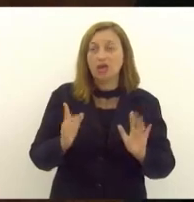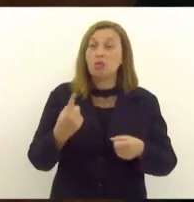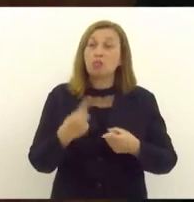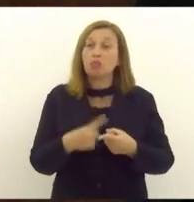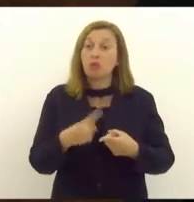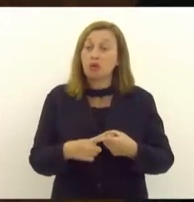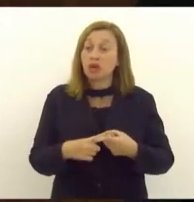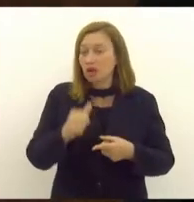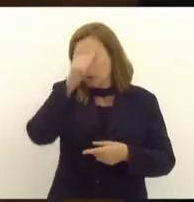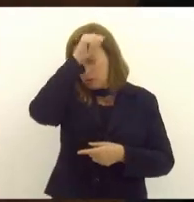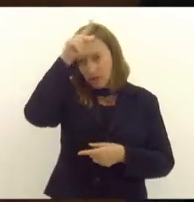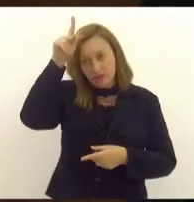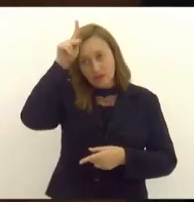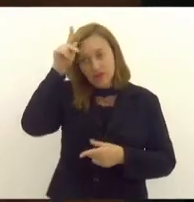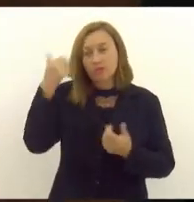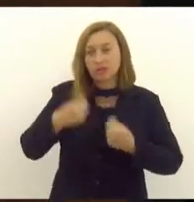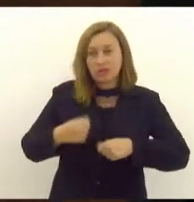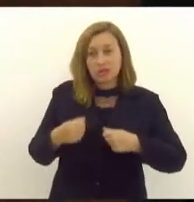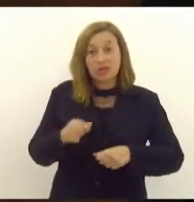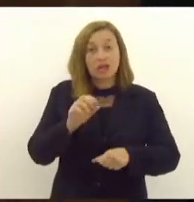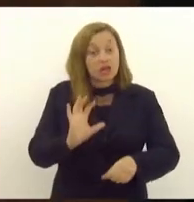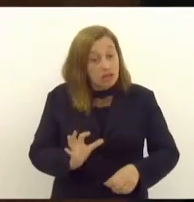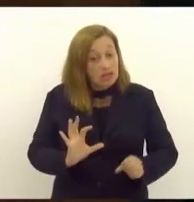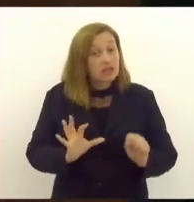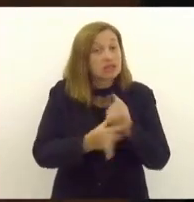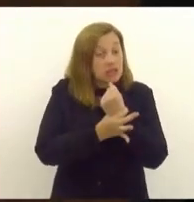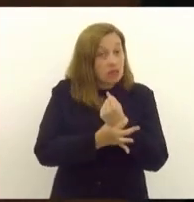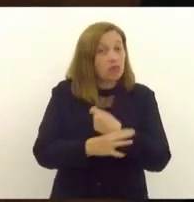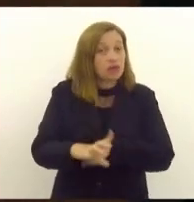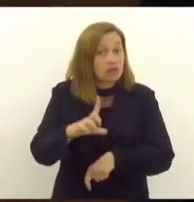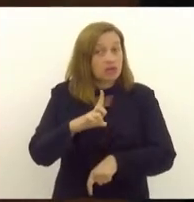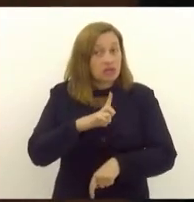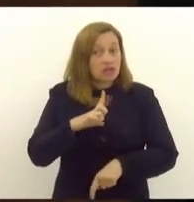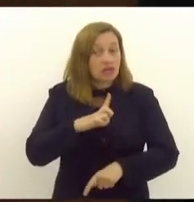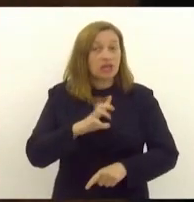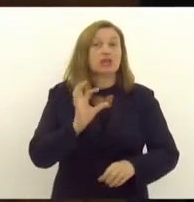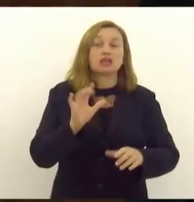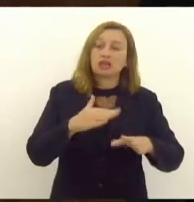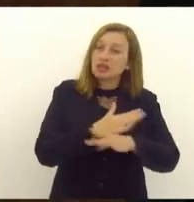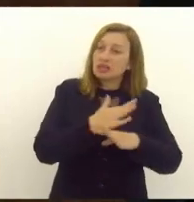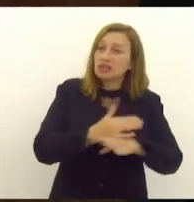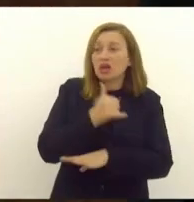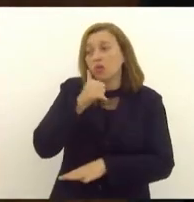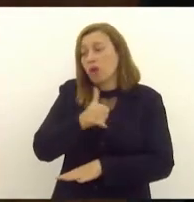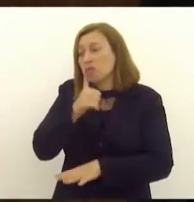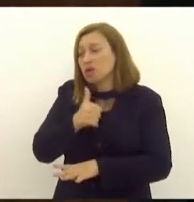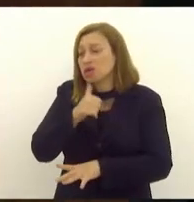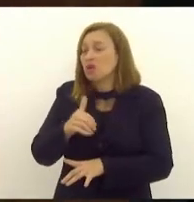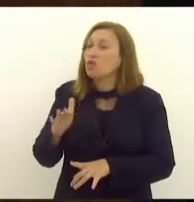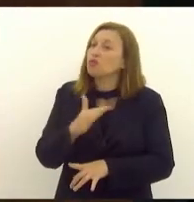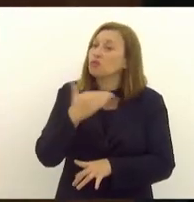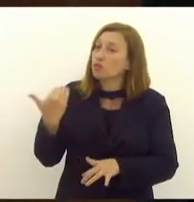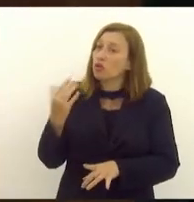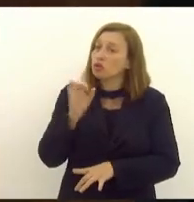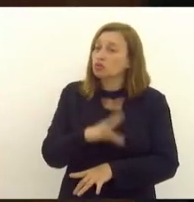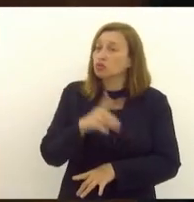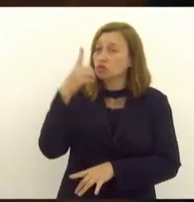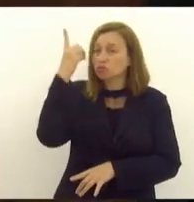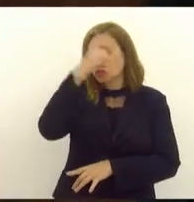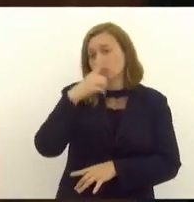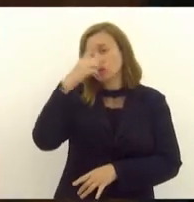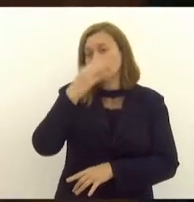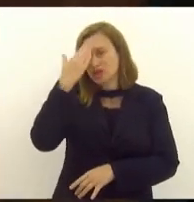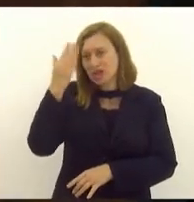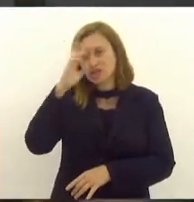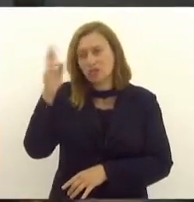uma ajuda para a população para manter a ordem na cidade e uma menina aí foi esfaqueada no último domingo muito